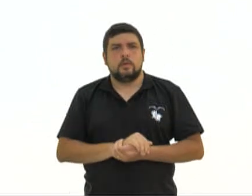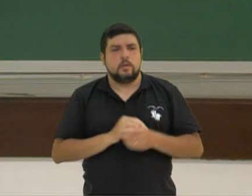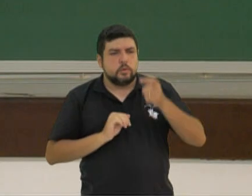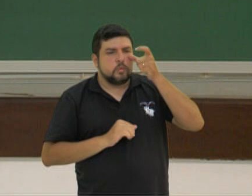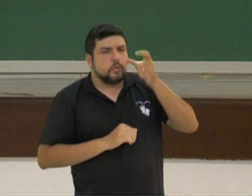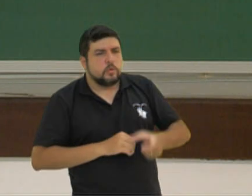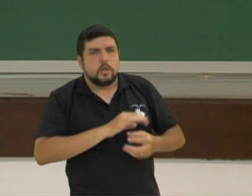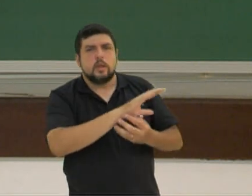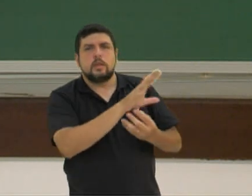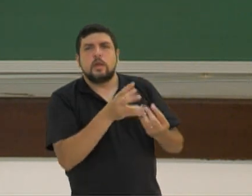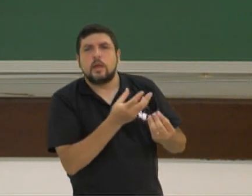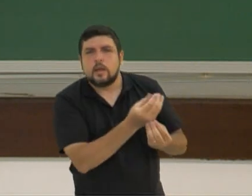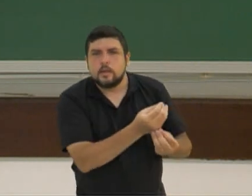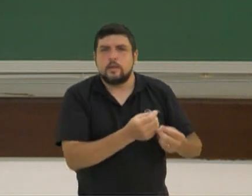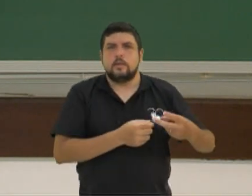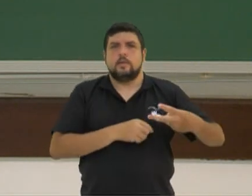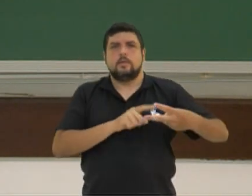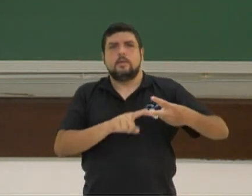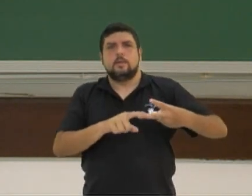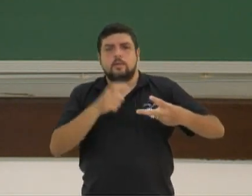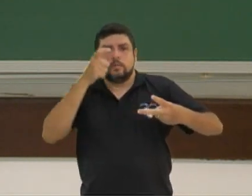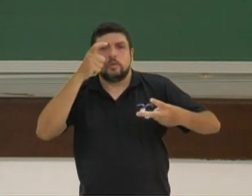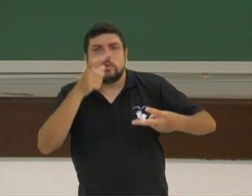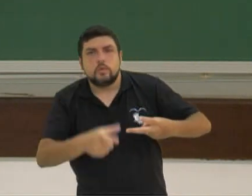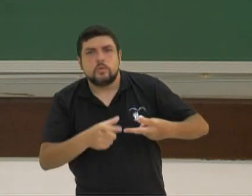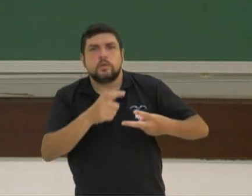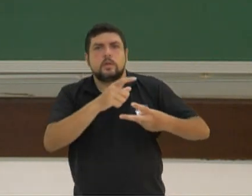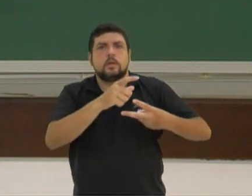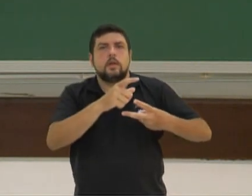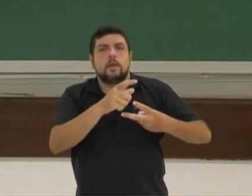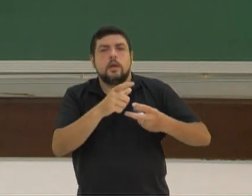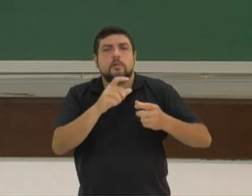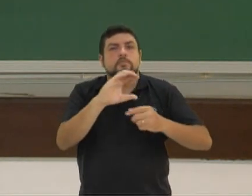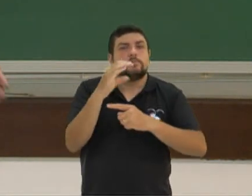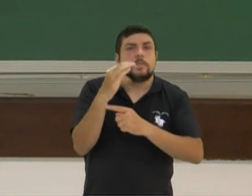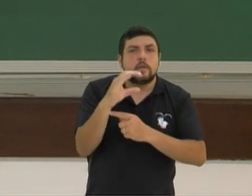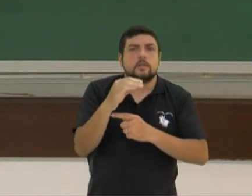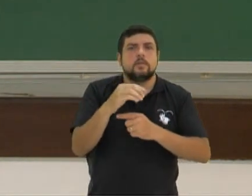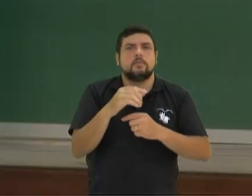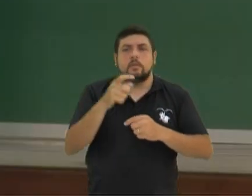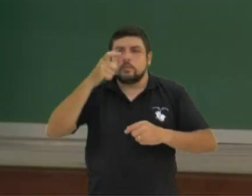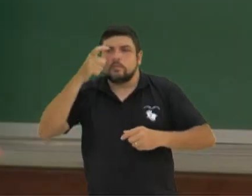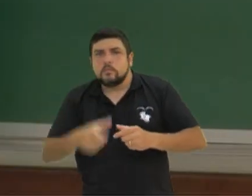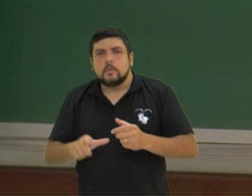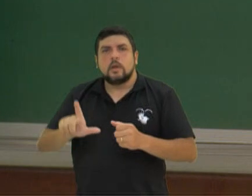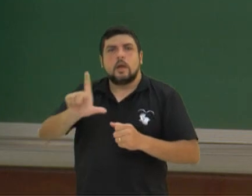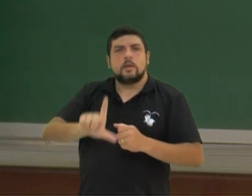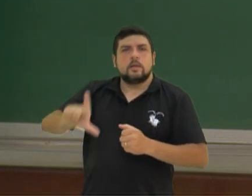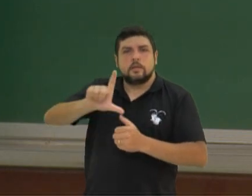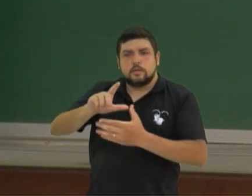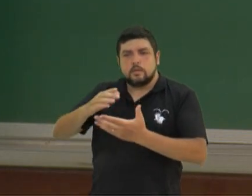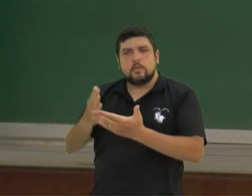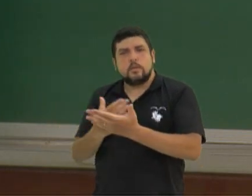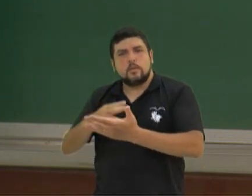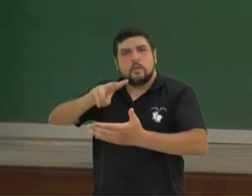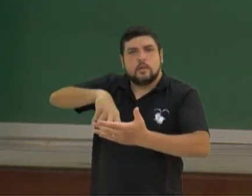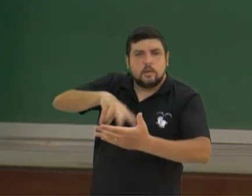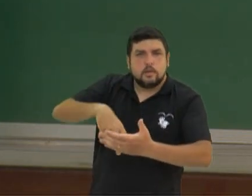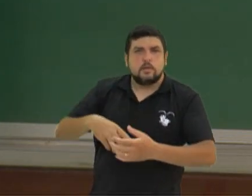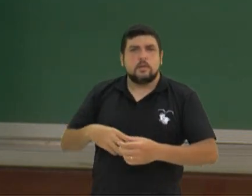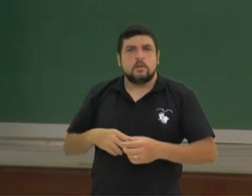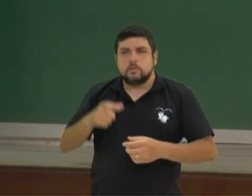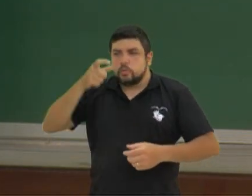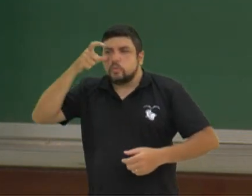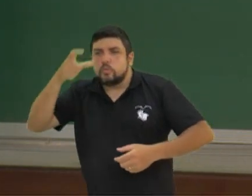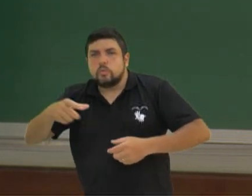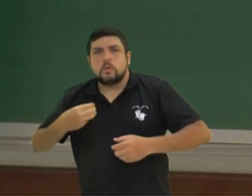arte, em desenvolvimento científico, em novas pesquisas, na literatura, na vida pública. Isso